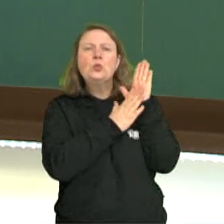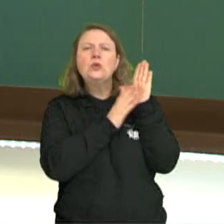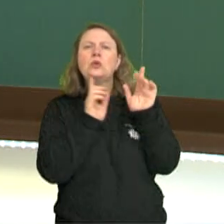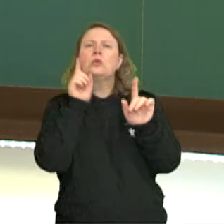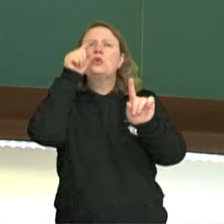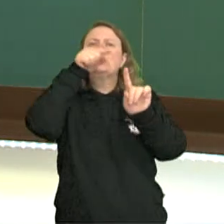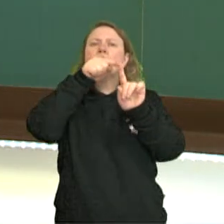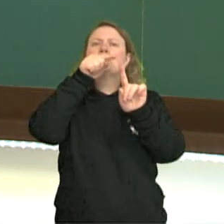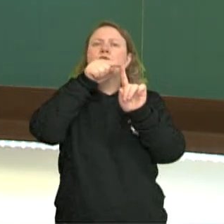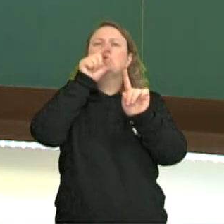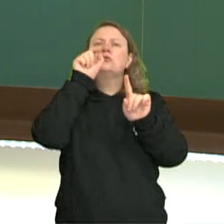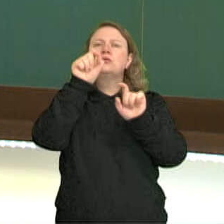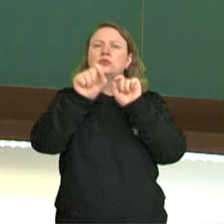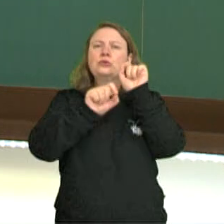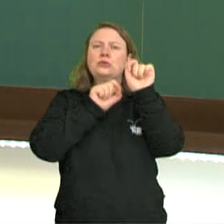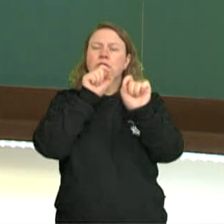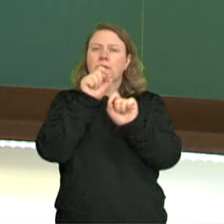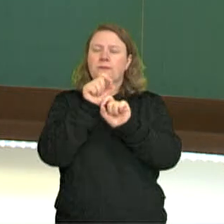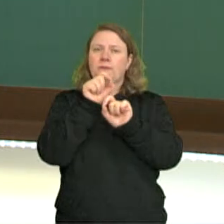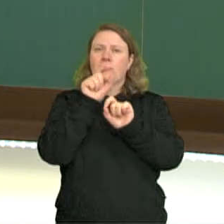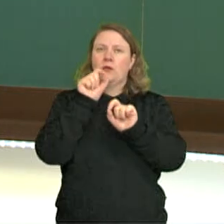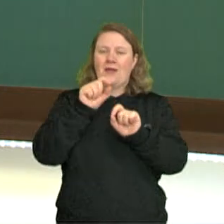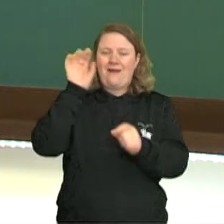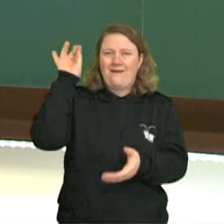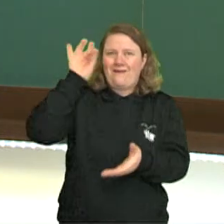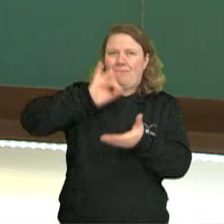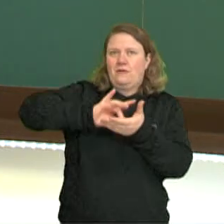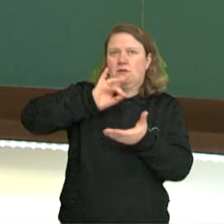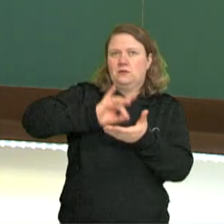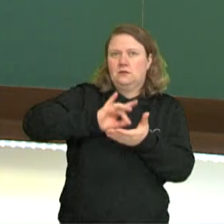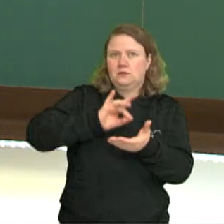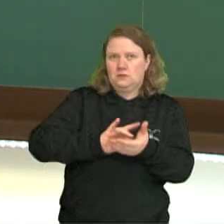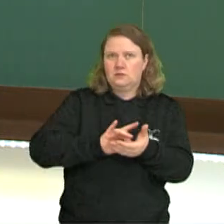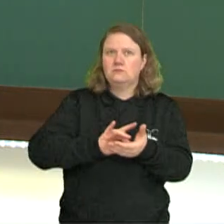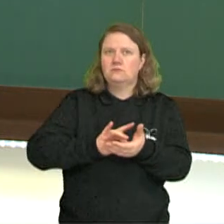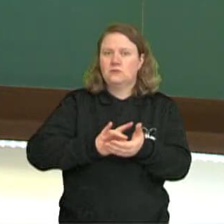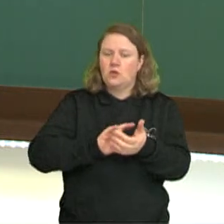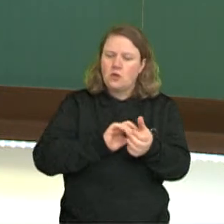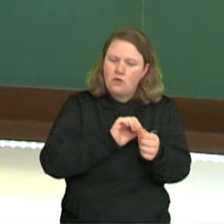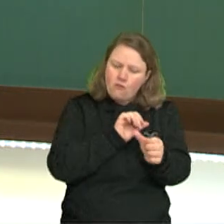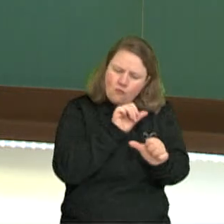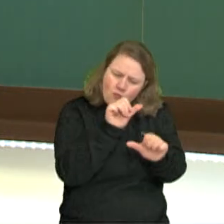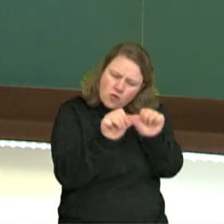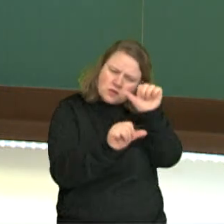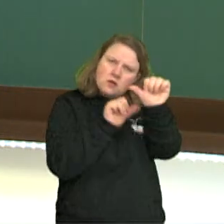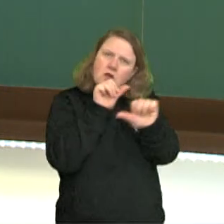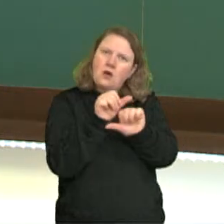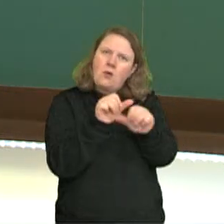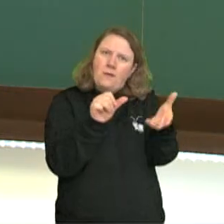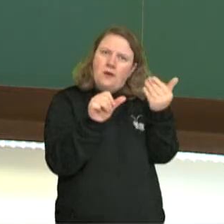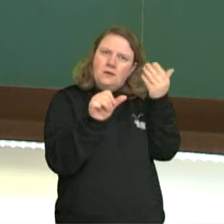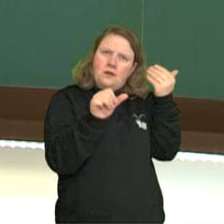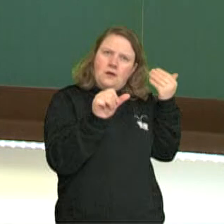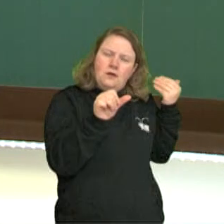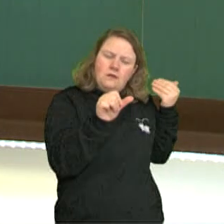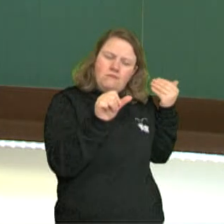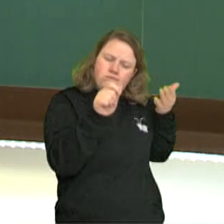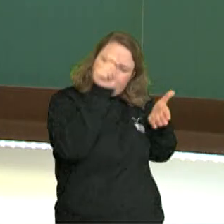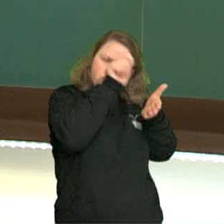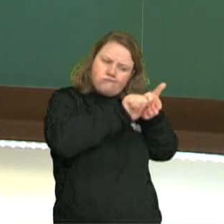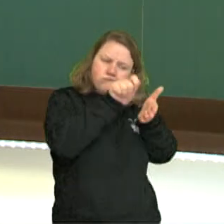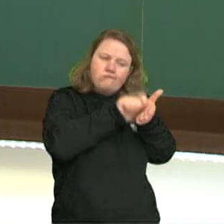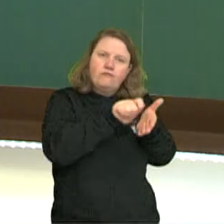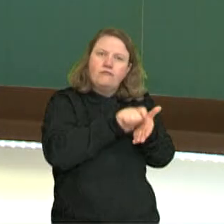né, o objetivo é ser verdadeiro, né? É restaurar o passado real. E como